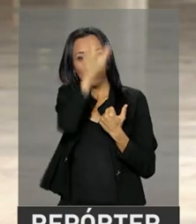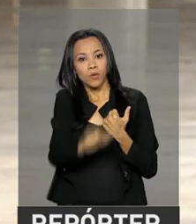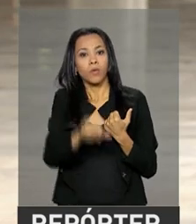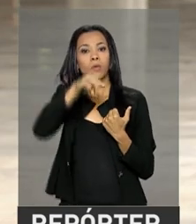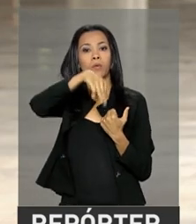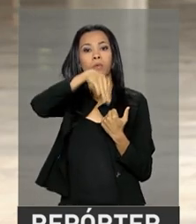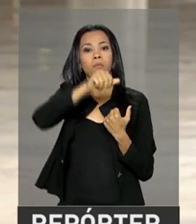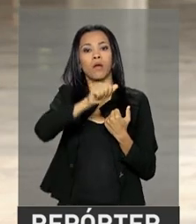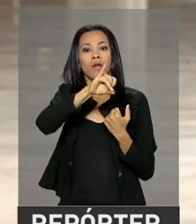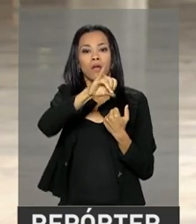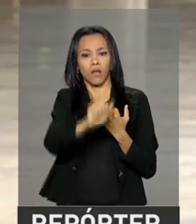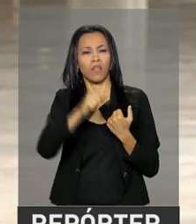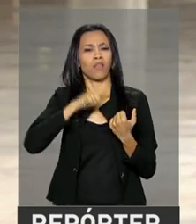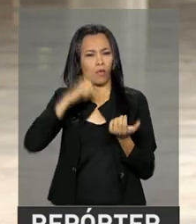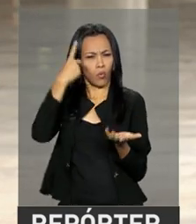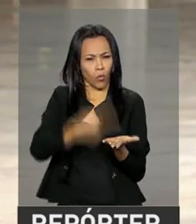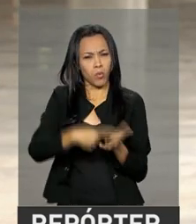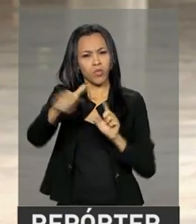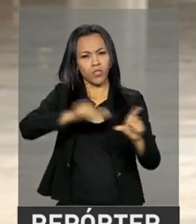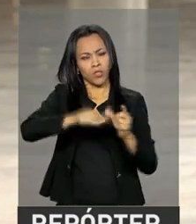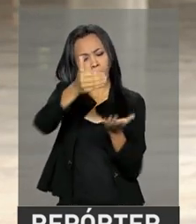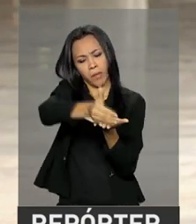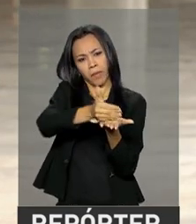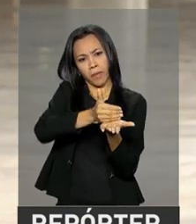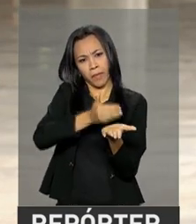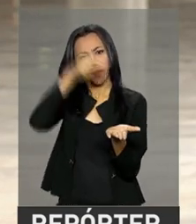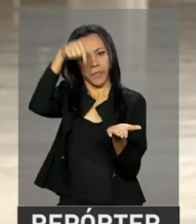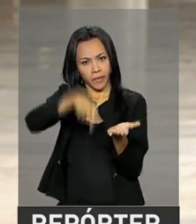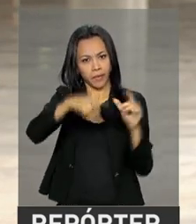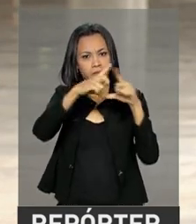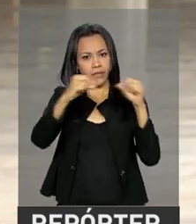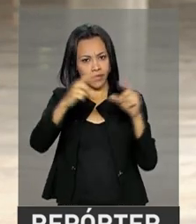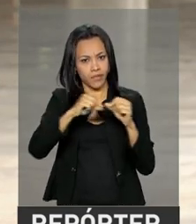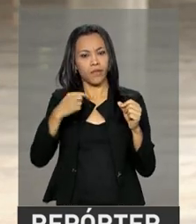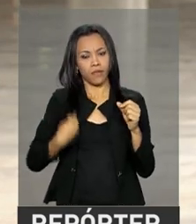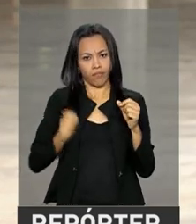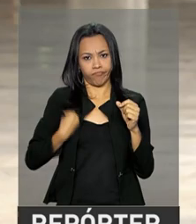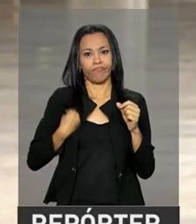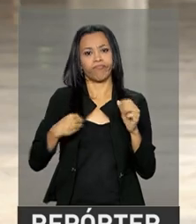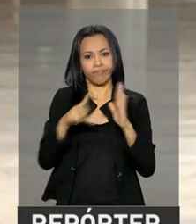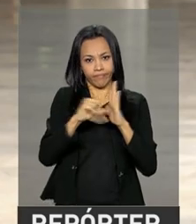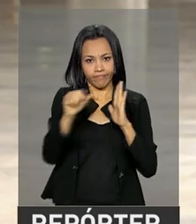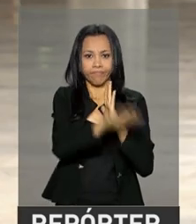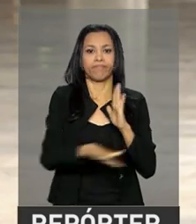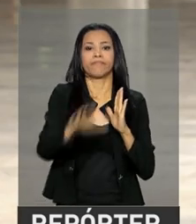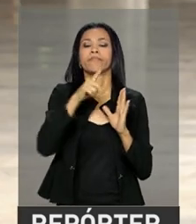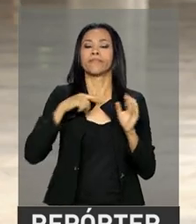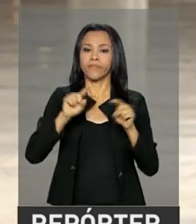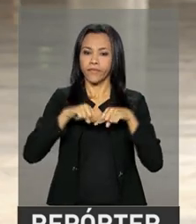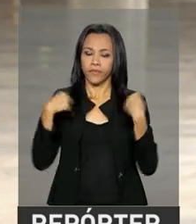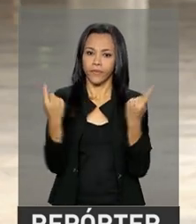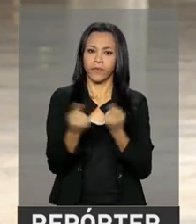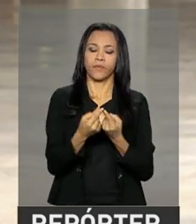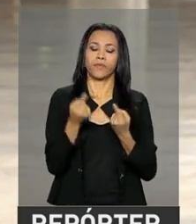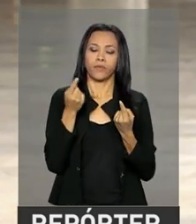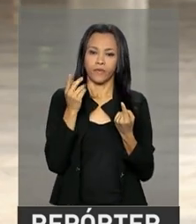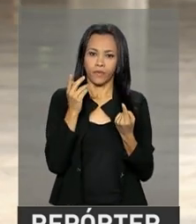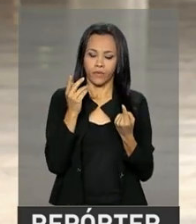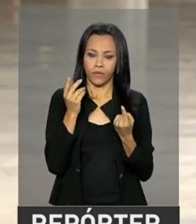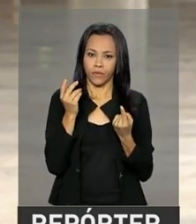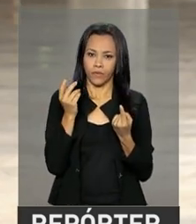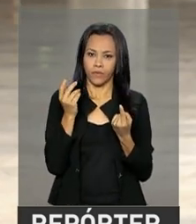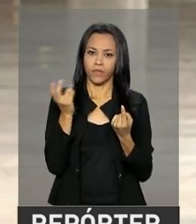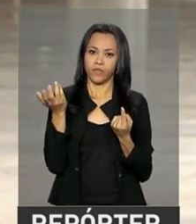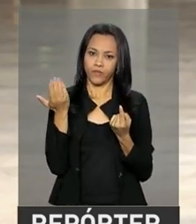Maia segue cumprindo agenda aqui em Brasília el aqui no Palácio do Planalto tem reuniões teve reuniões eh